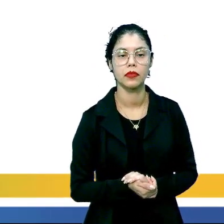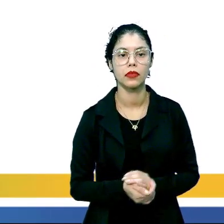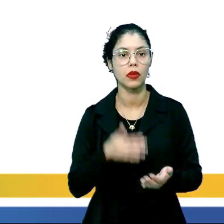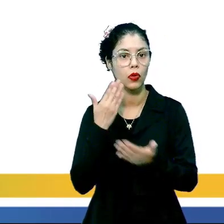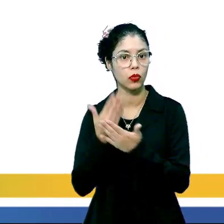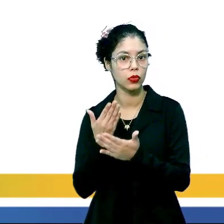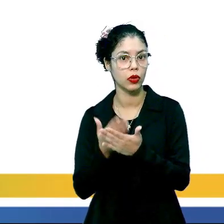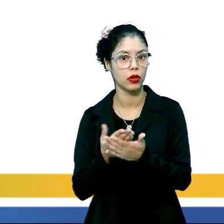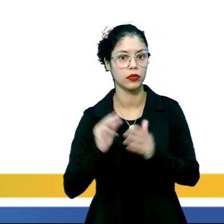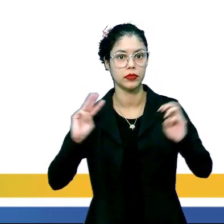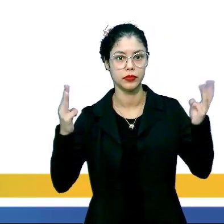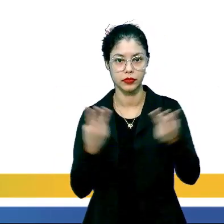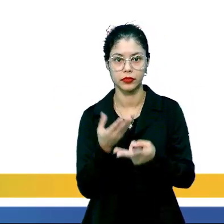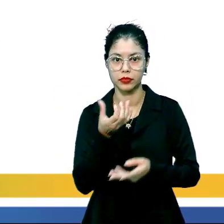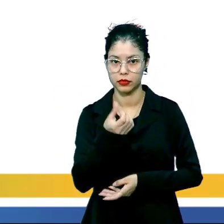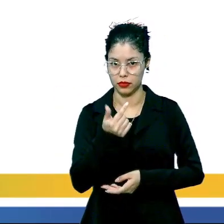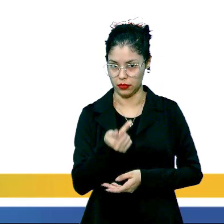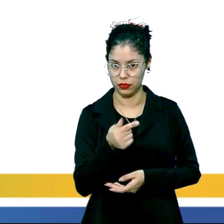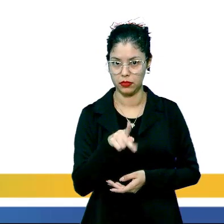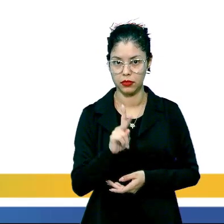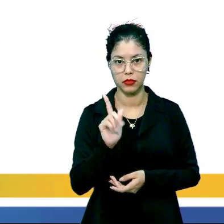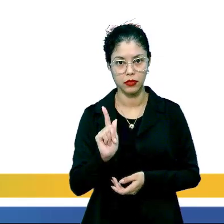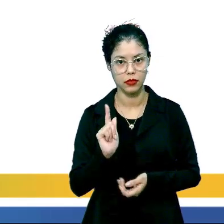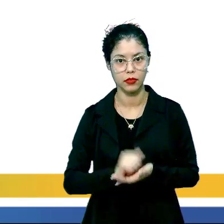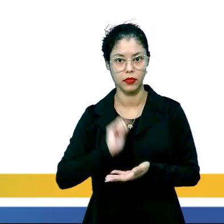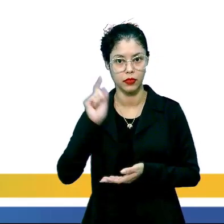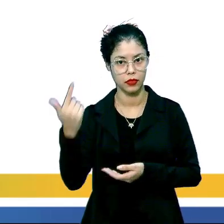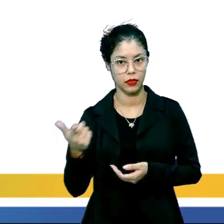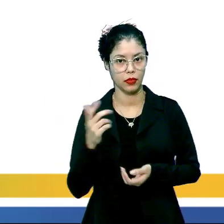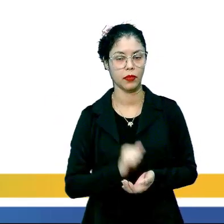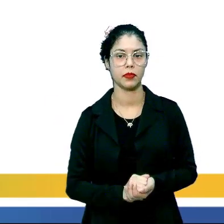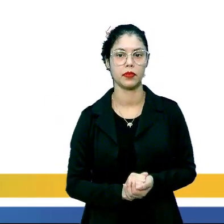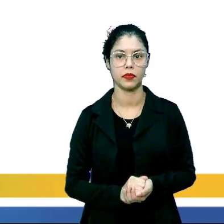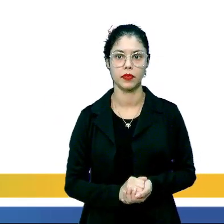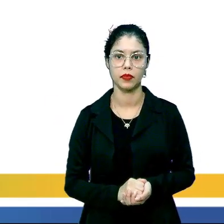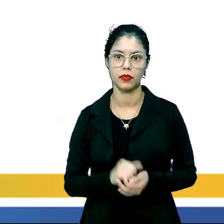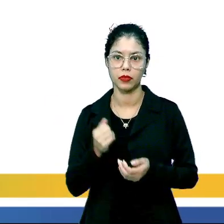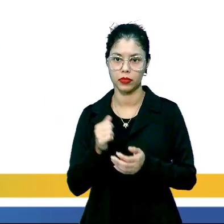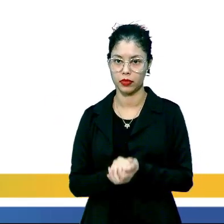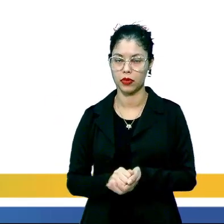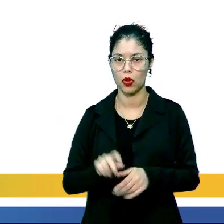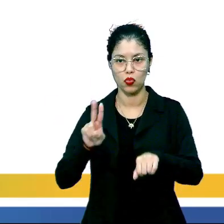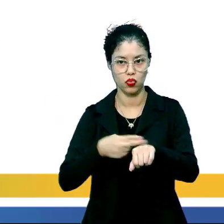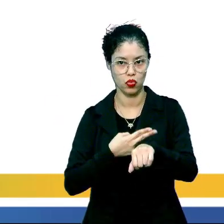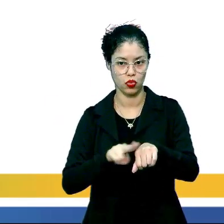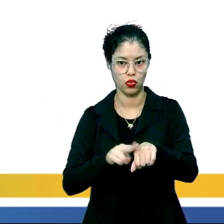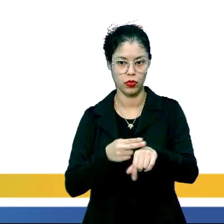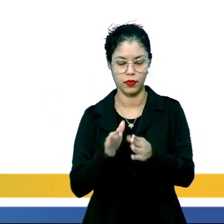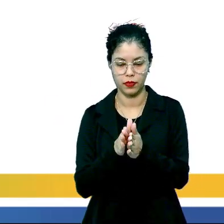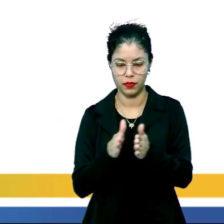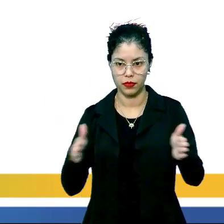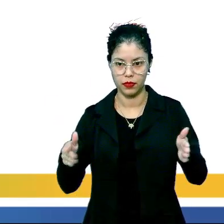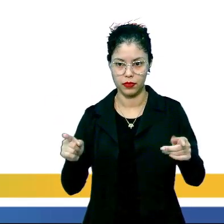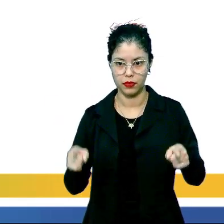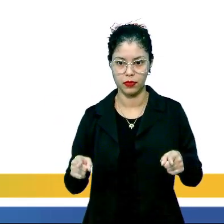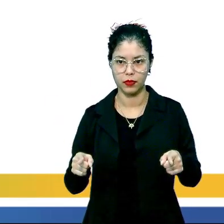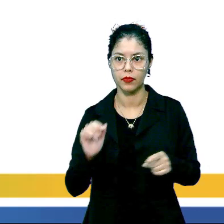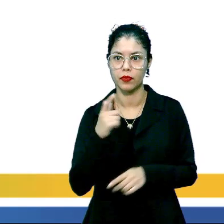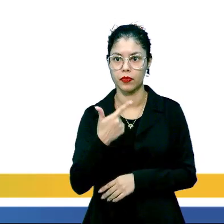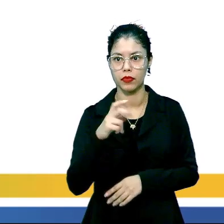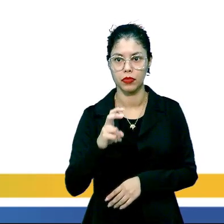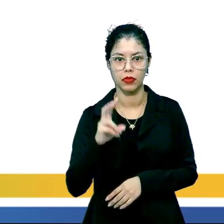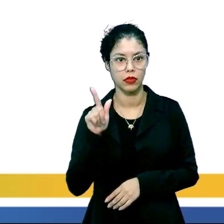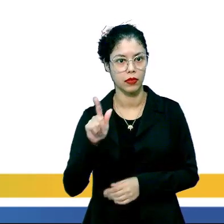Um estudante de massa 67 quilos, após se deliciar com uma barra de chocolate de 25